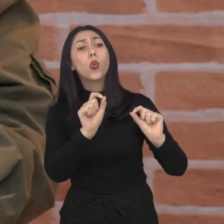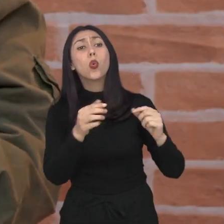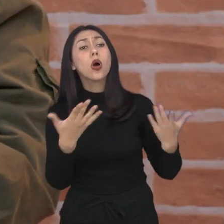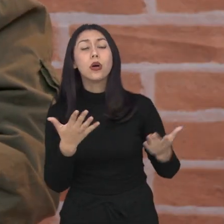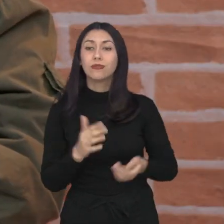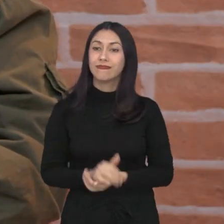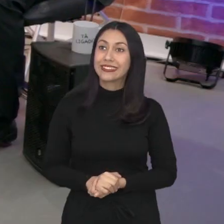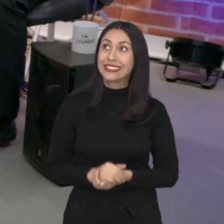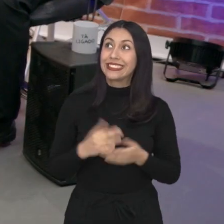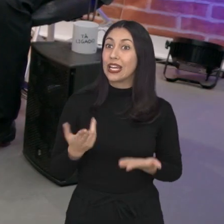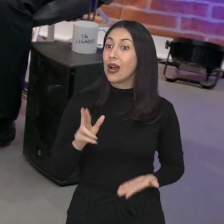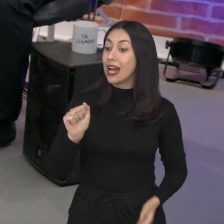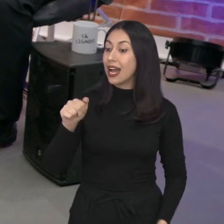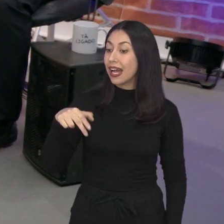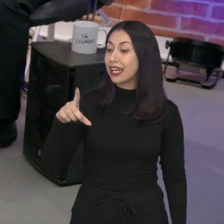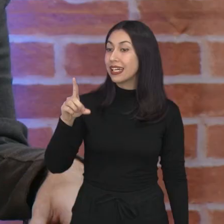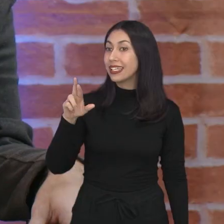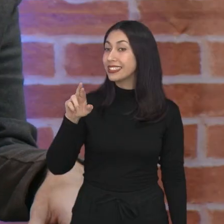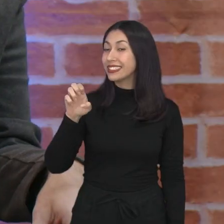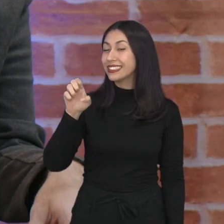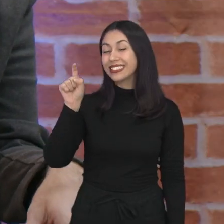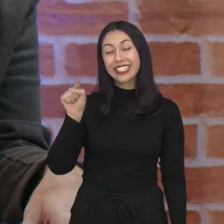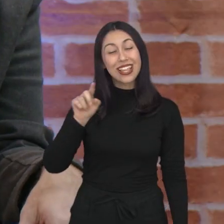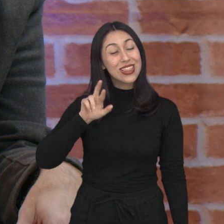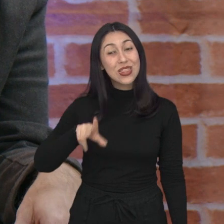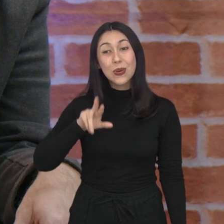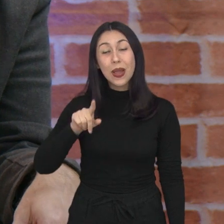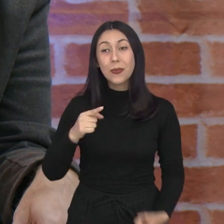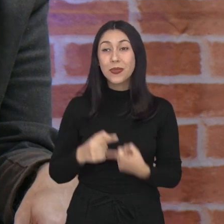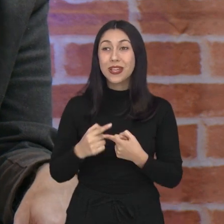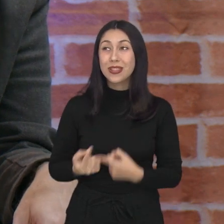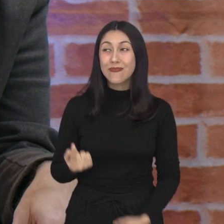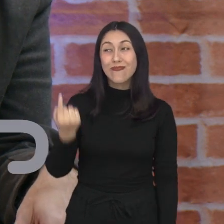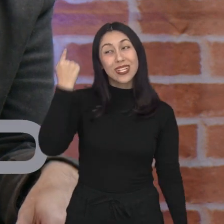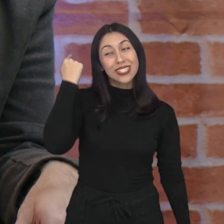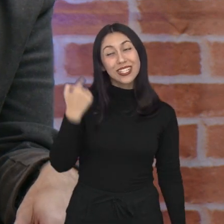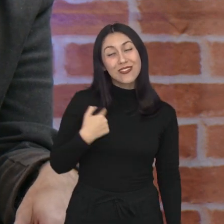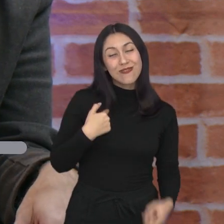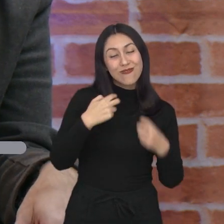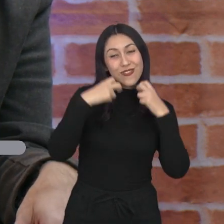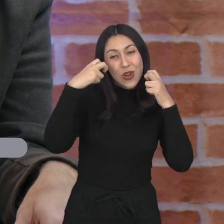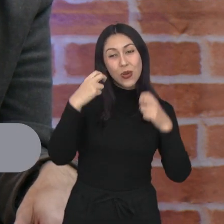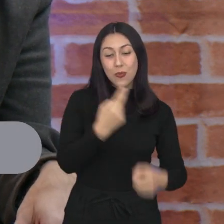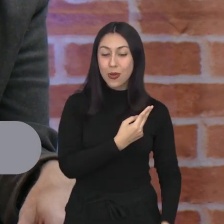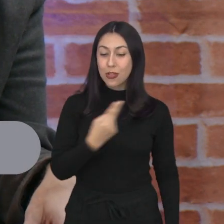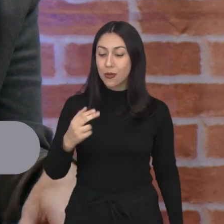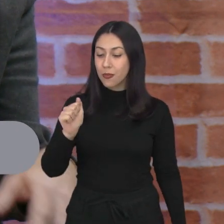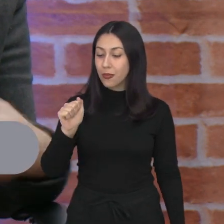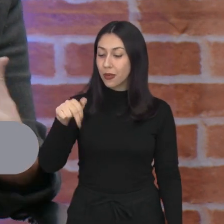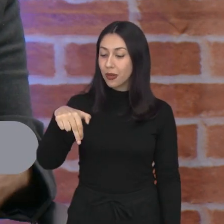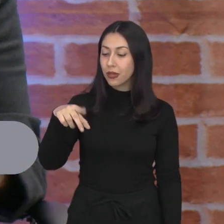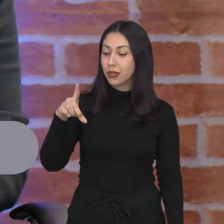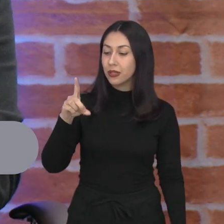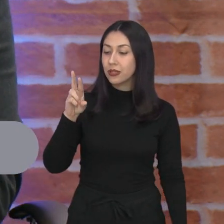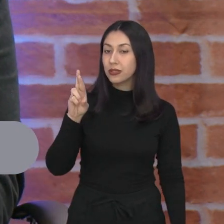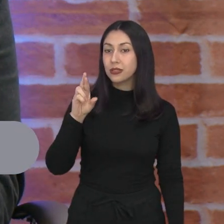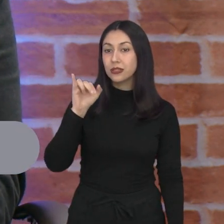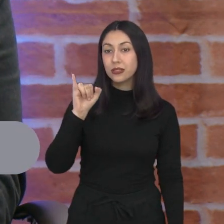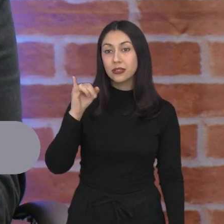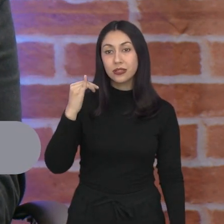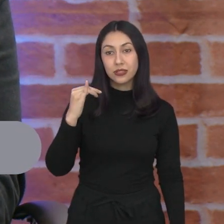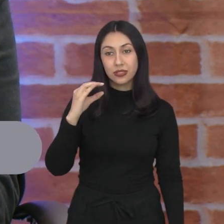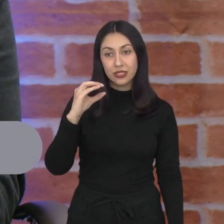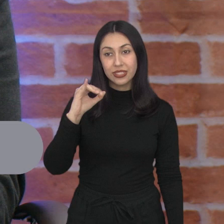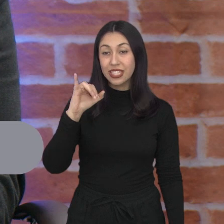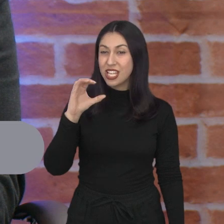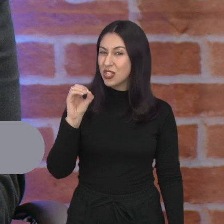nome, realmente? Não, é que antigamente eu tinha vergonha do meu nome, que é Andrício, é um nome muito incomum,